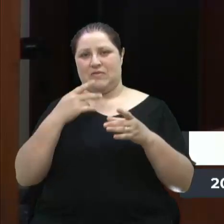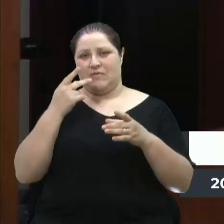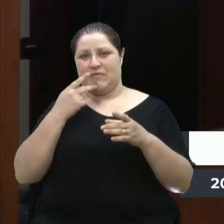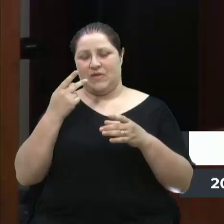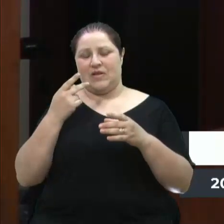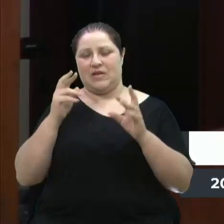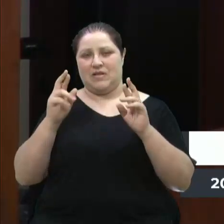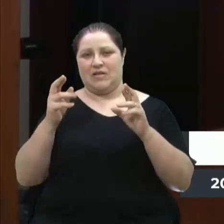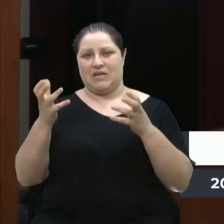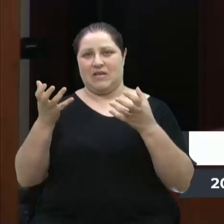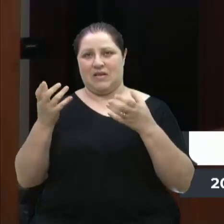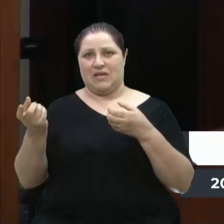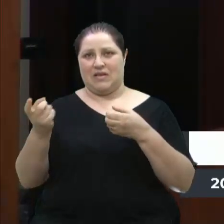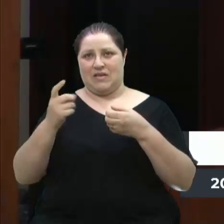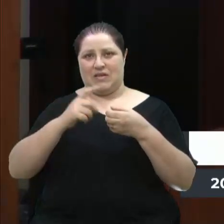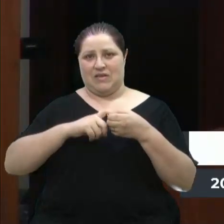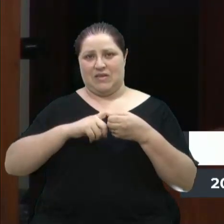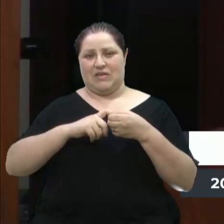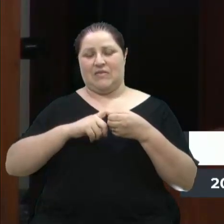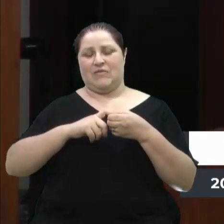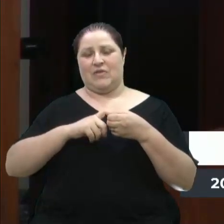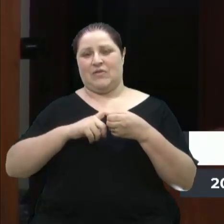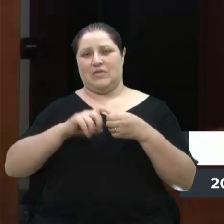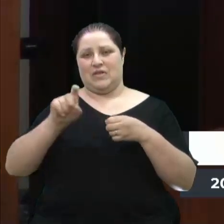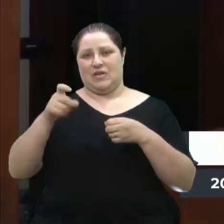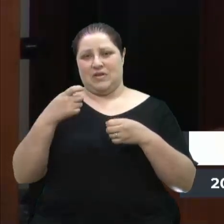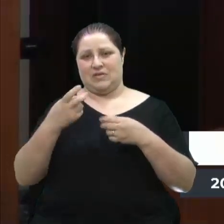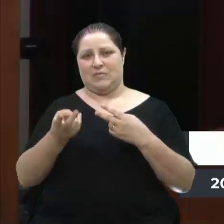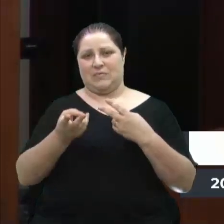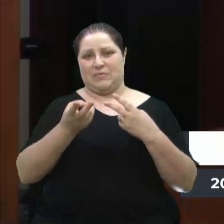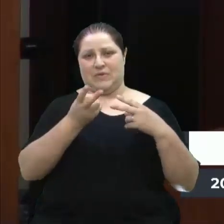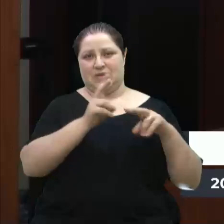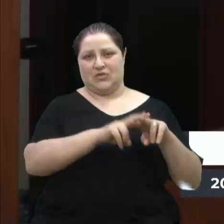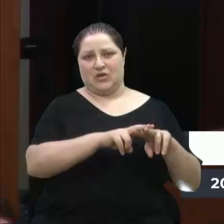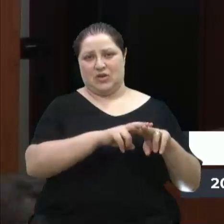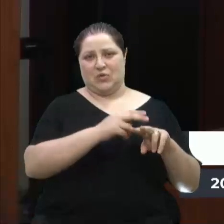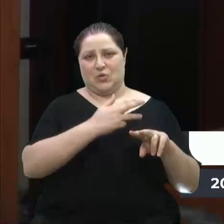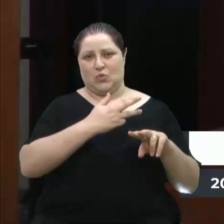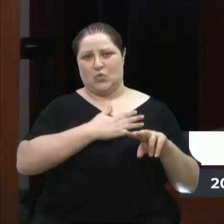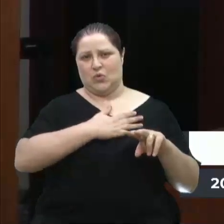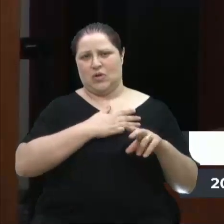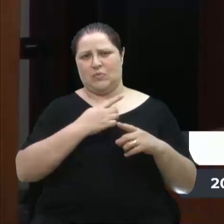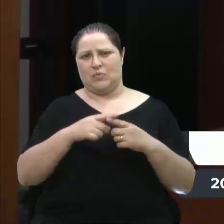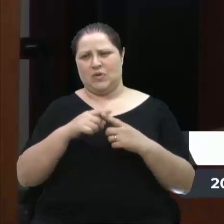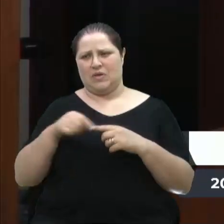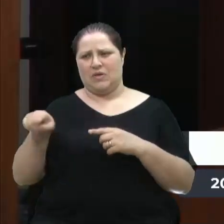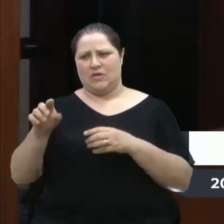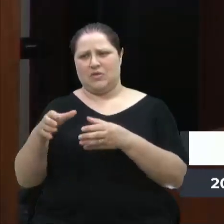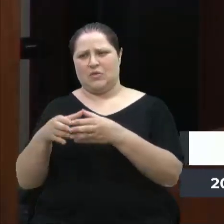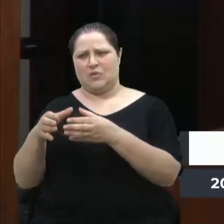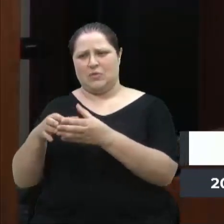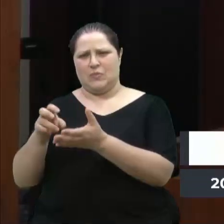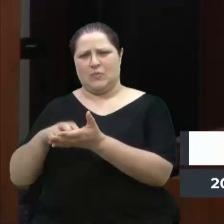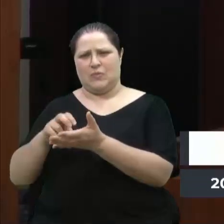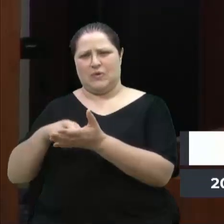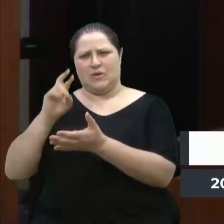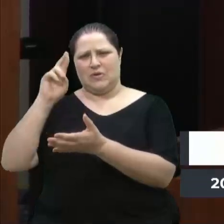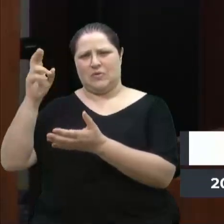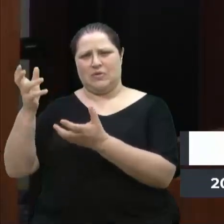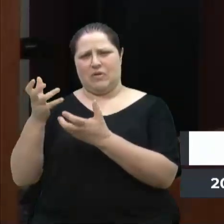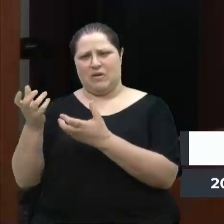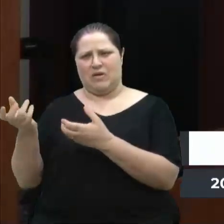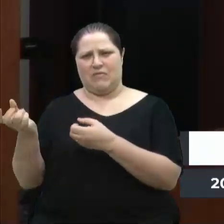do ex-presidiário Lula. Por que os banqueiros querem que... Alguém já se perguntou por que os